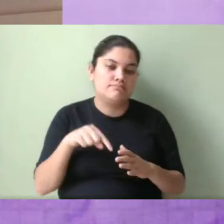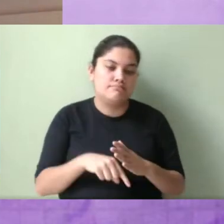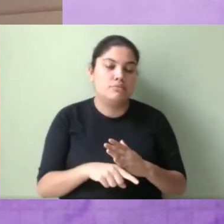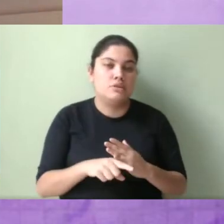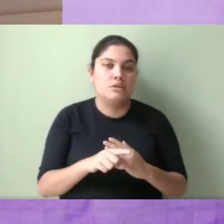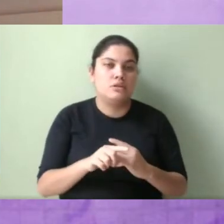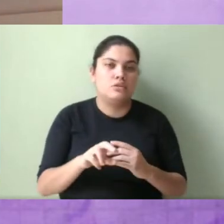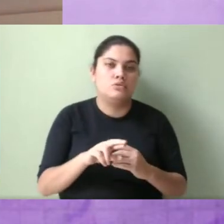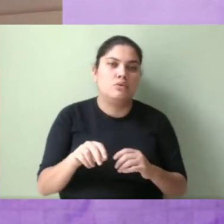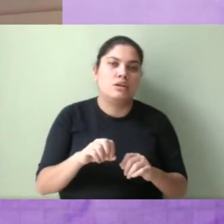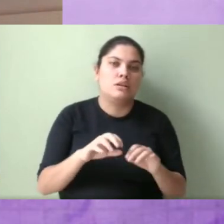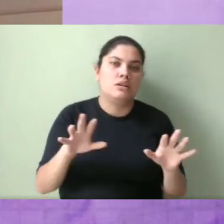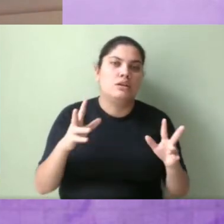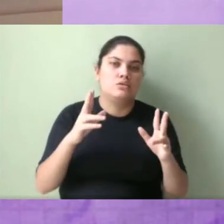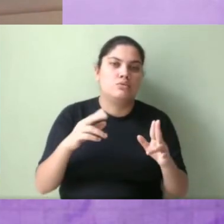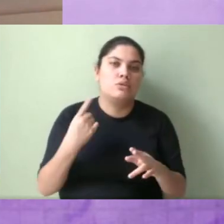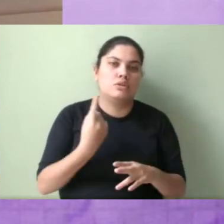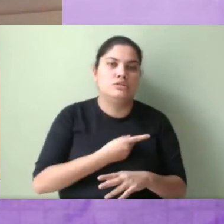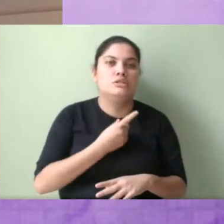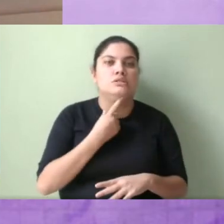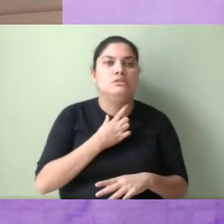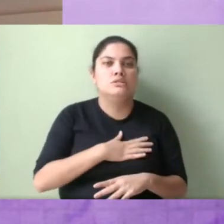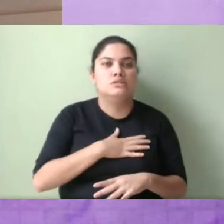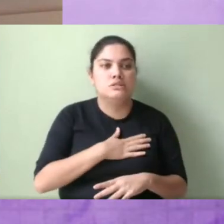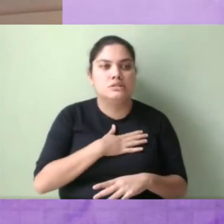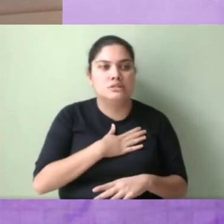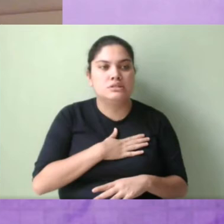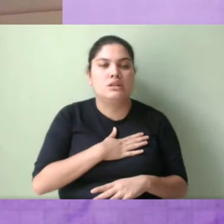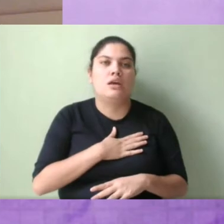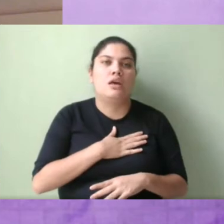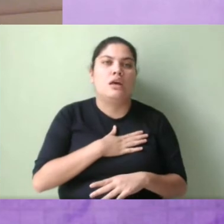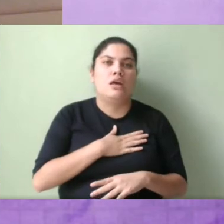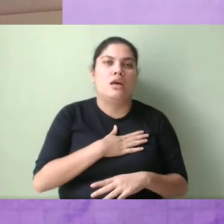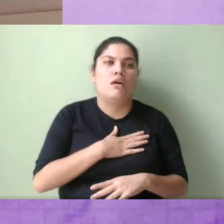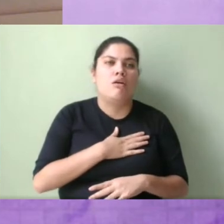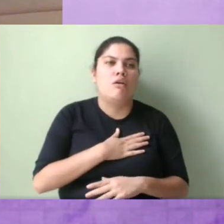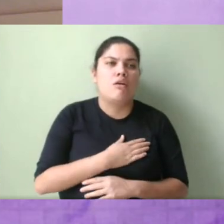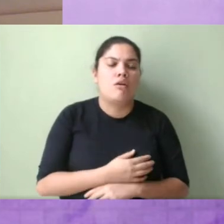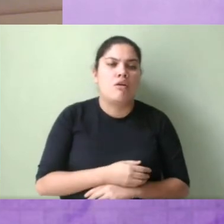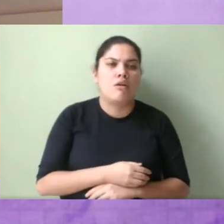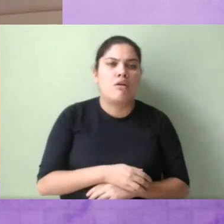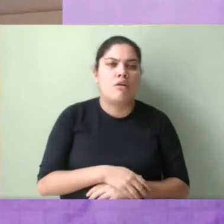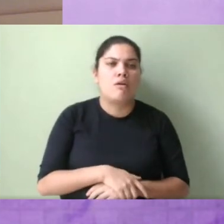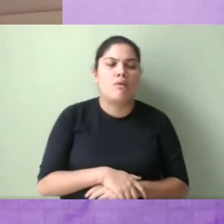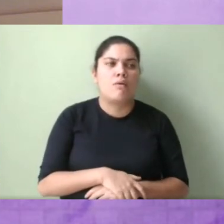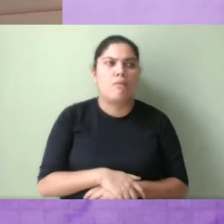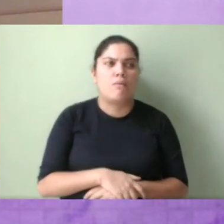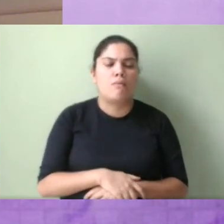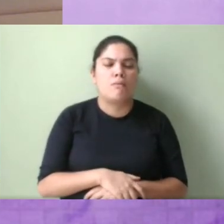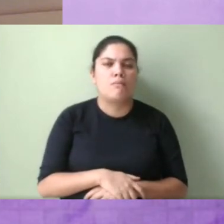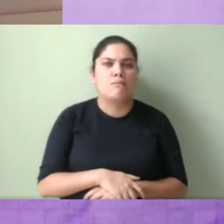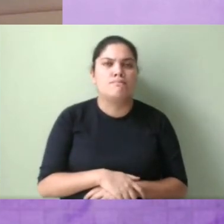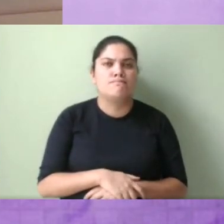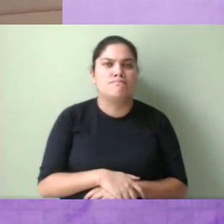Se a gente conseguir conversar de igual para igual, a gente aumenta muito as chances de passar a mensagem, sabe?